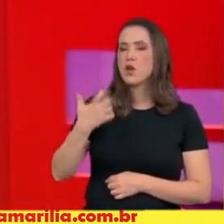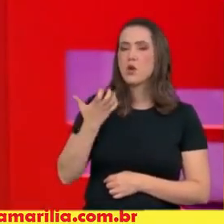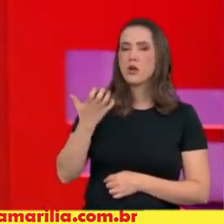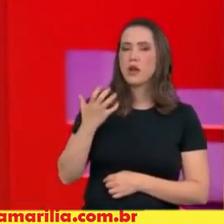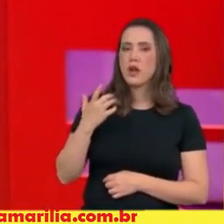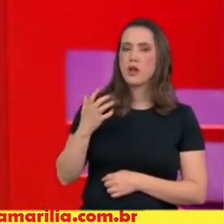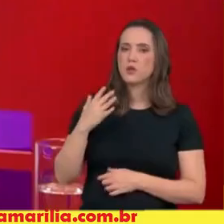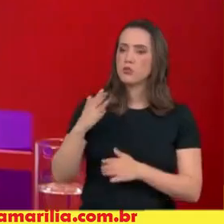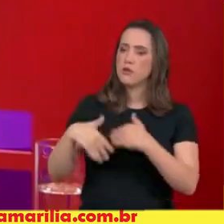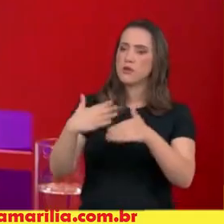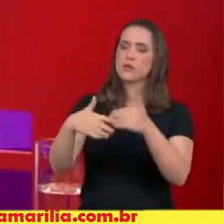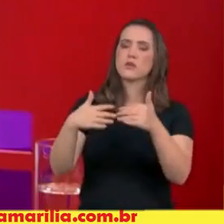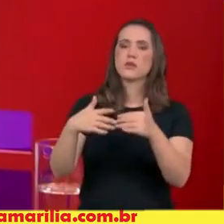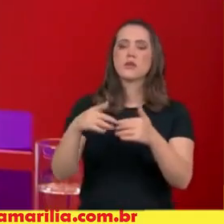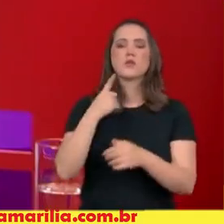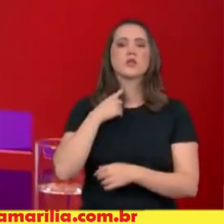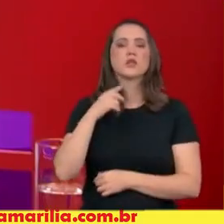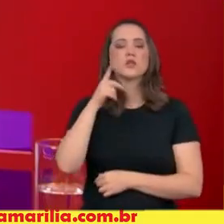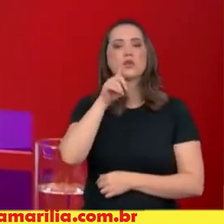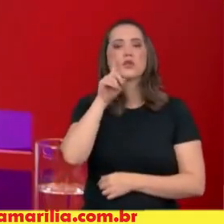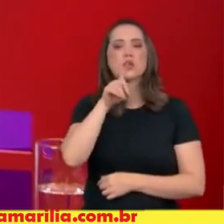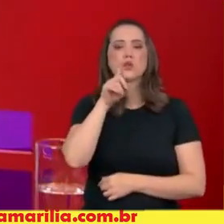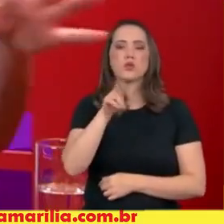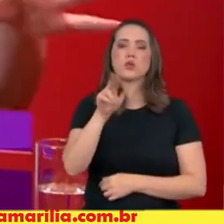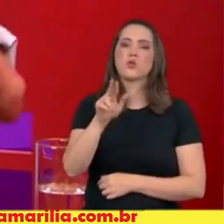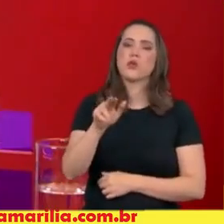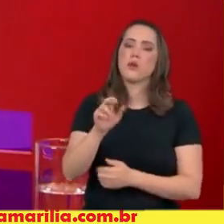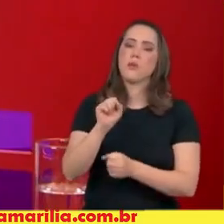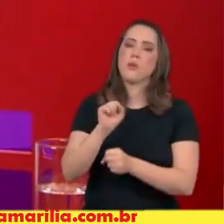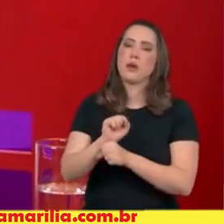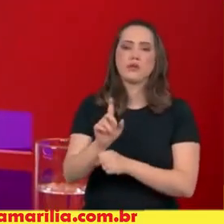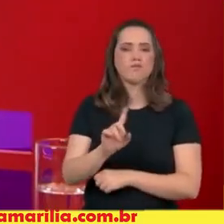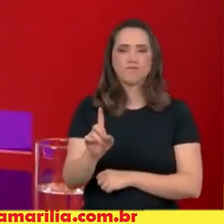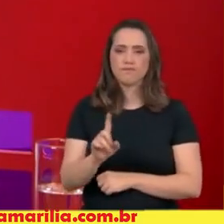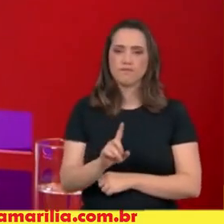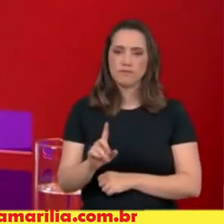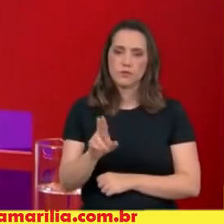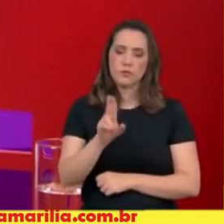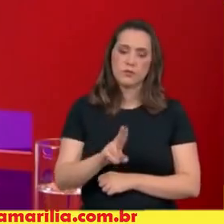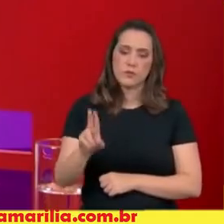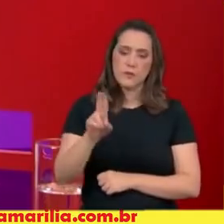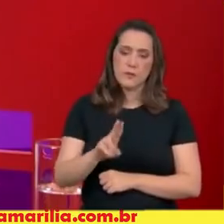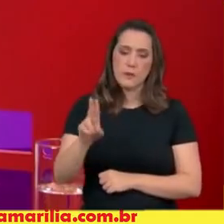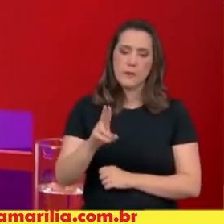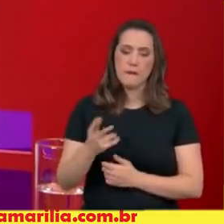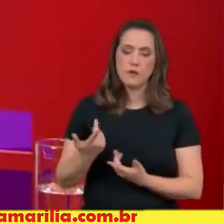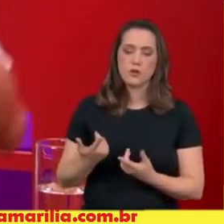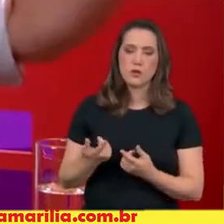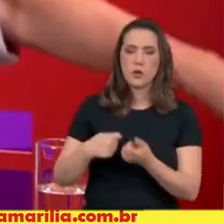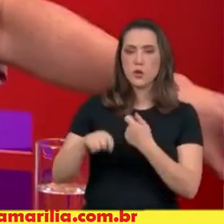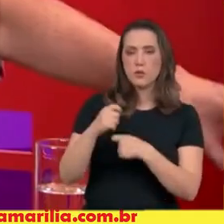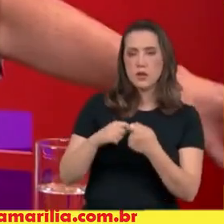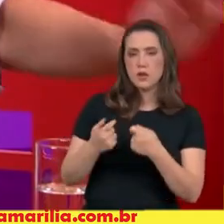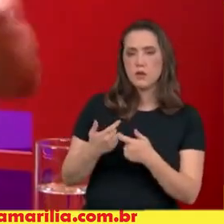dos Estados Unidos. Os Estados Unidos não vão parar de tentar usar recursos econômicos para